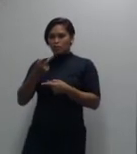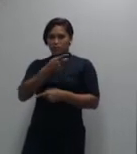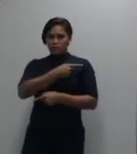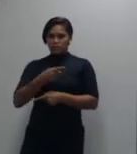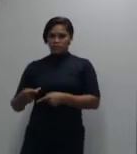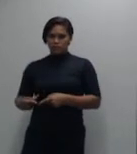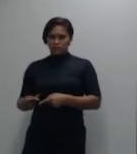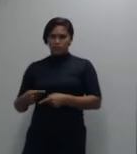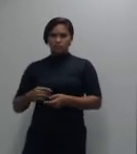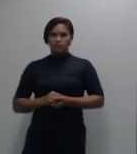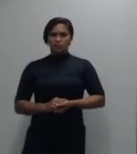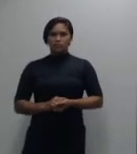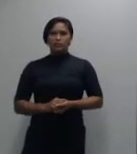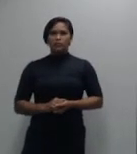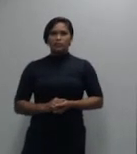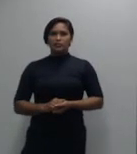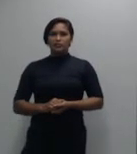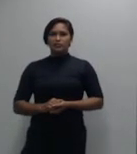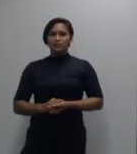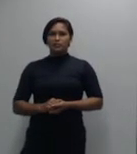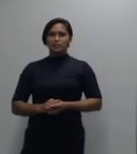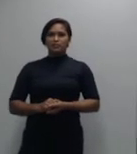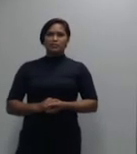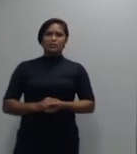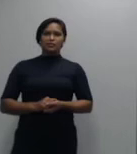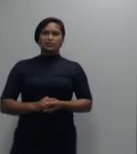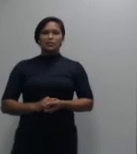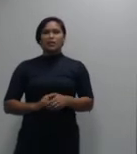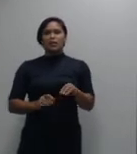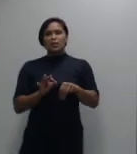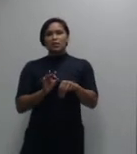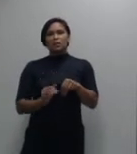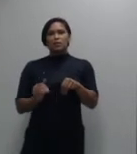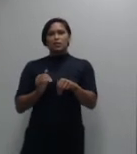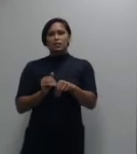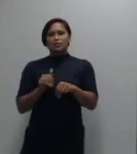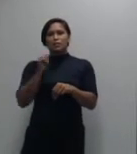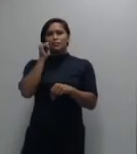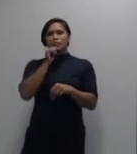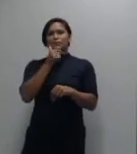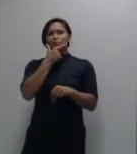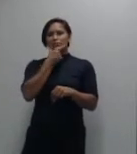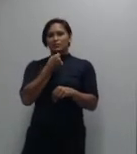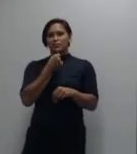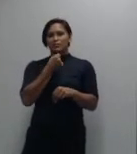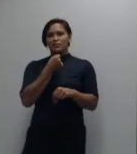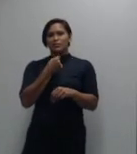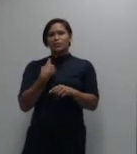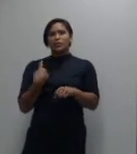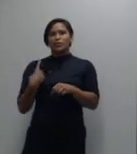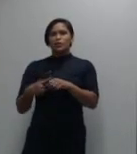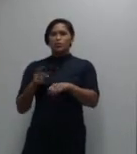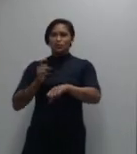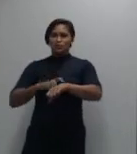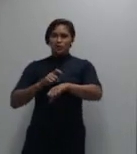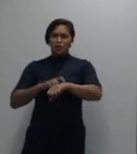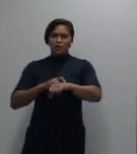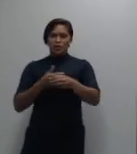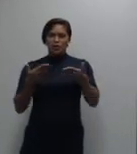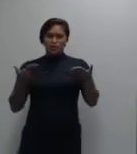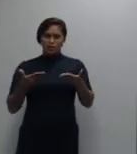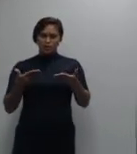Ministro Humberto Martins e e é ministros e ministros em razão do adiantado da hora